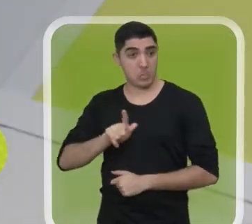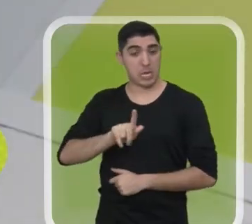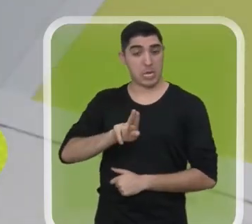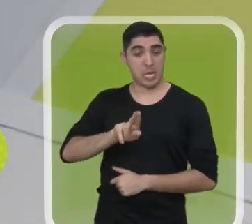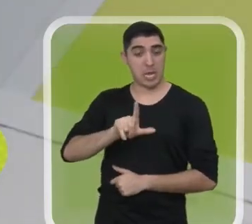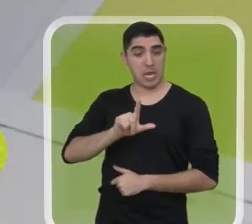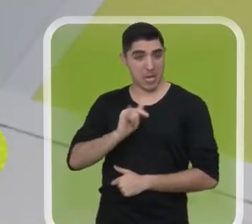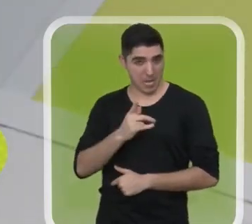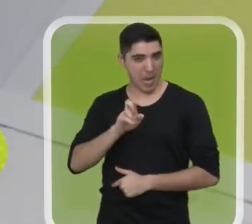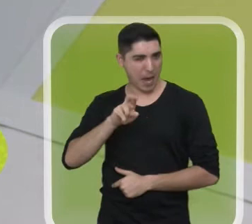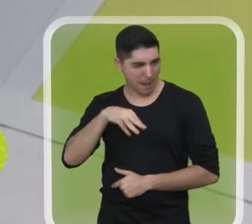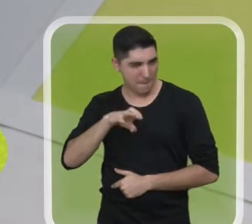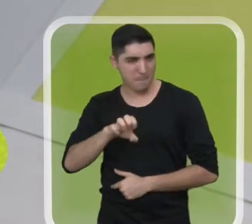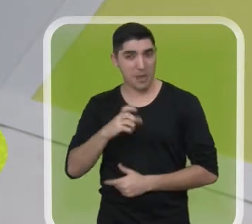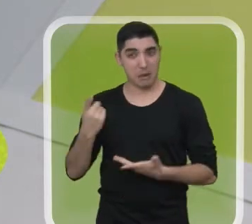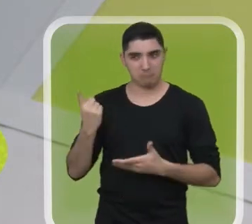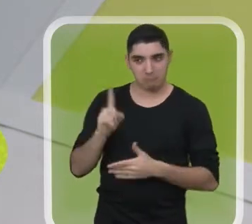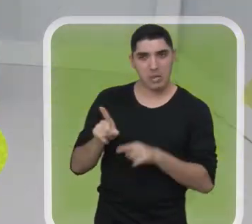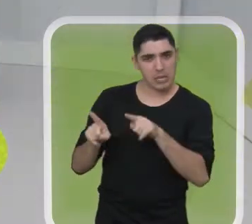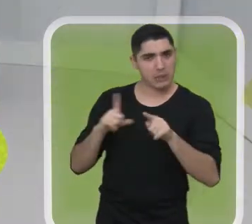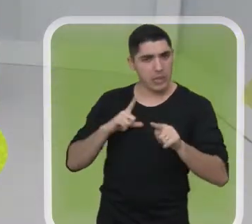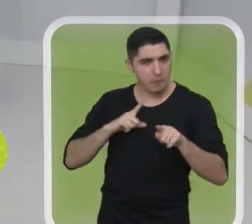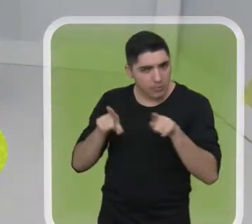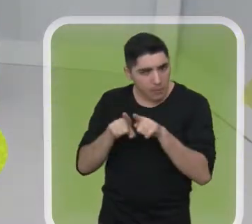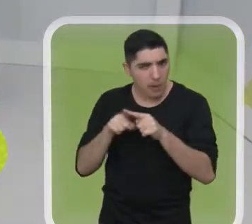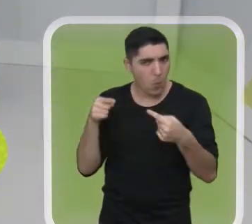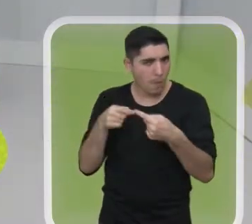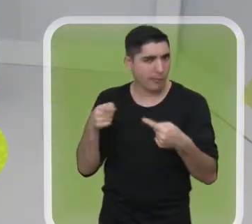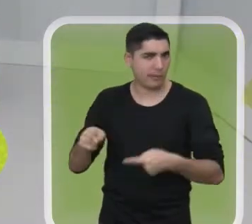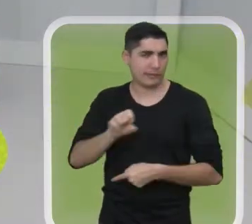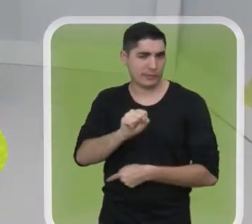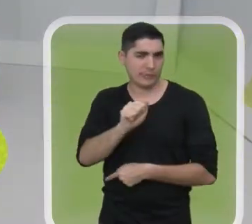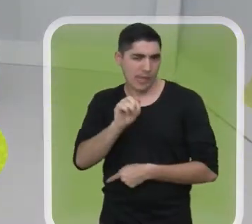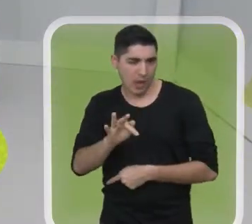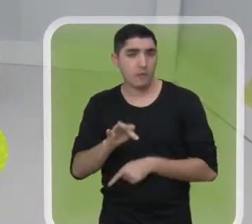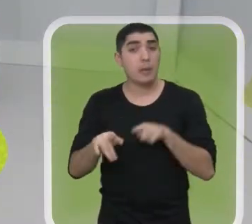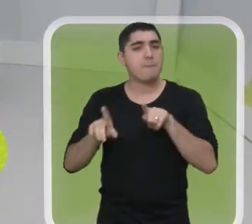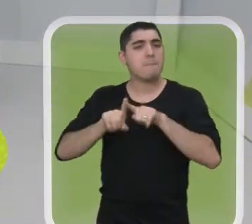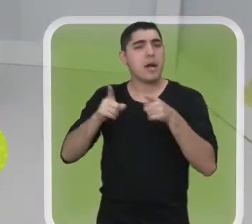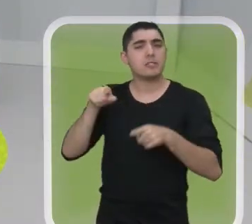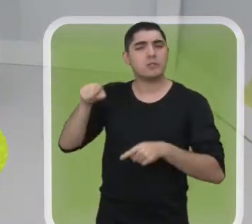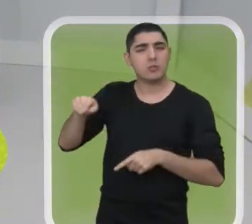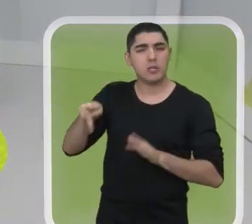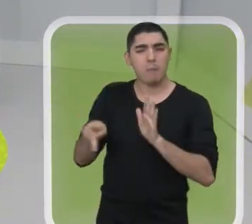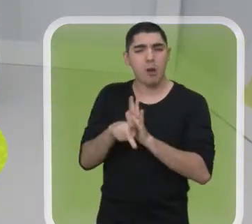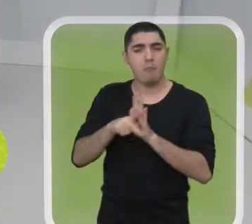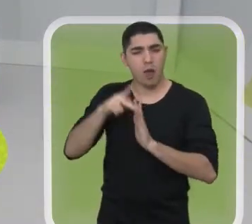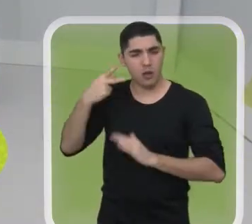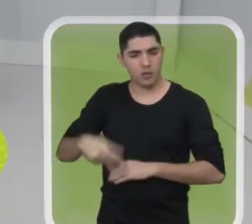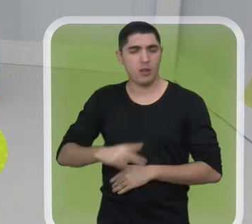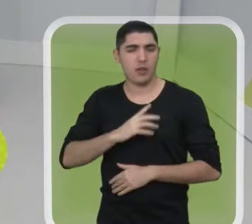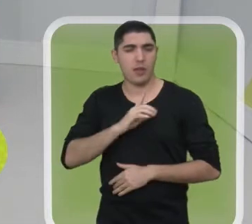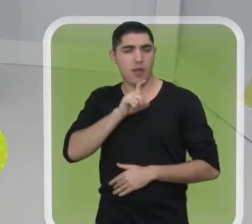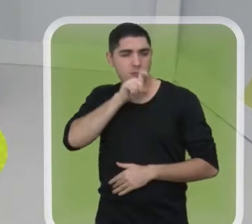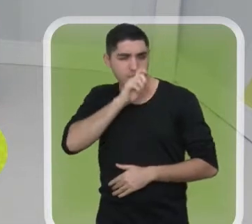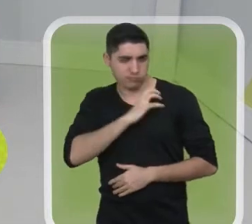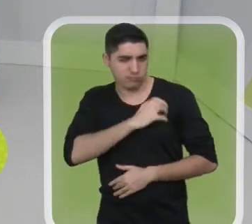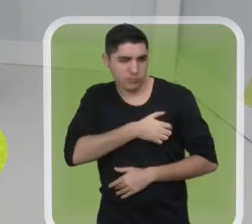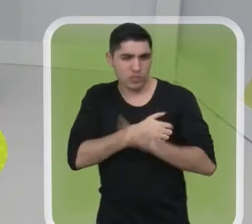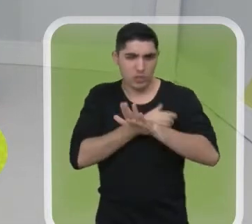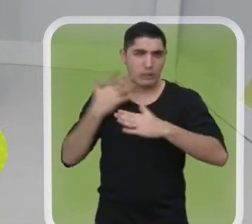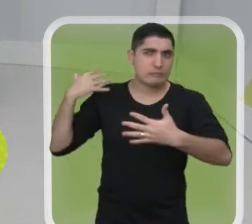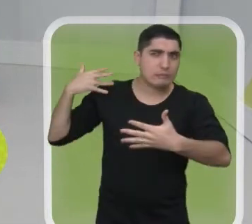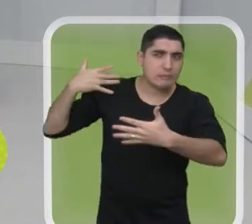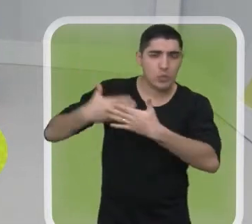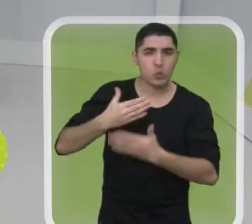chegando também envolvido com a SAF, mas a sua história com o São José Esporte Clube já vem de longa data, como eu disse, lá de 2006.